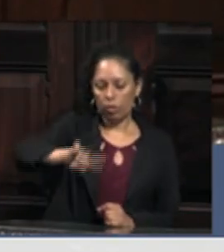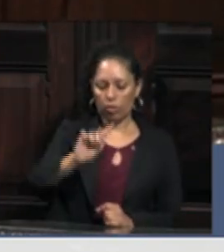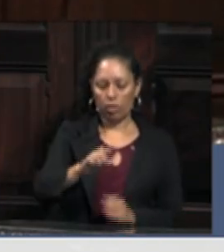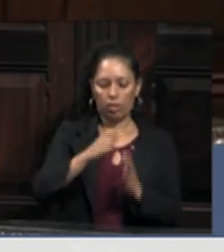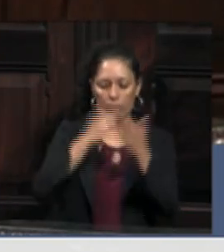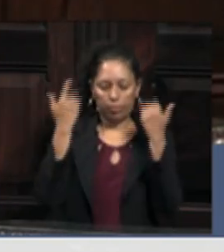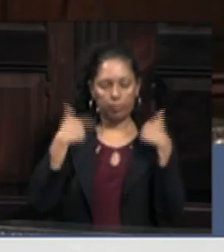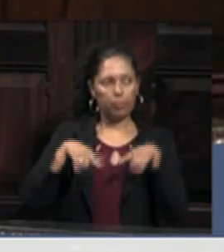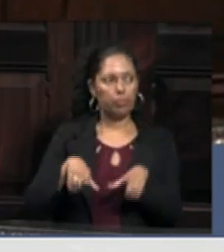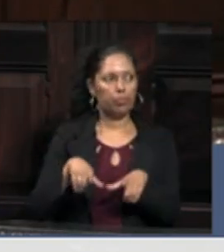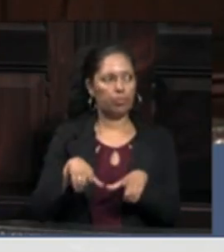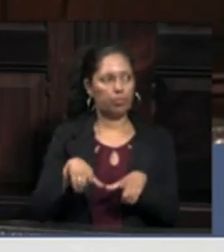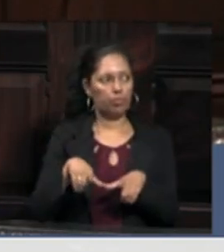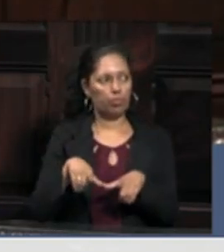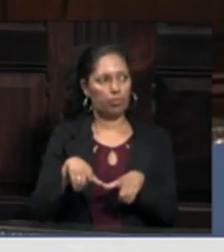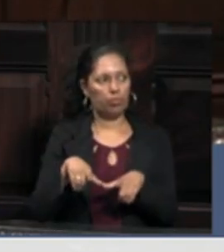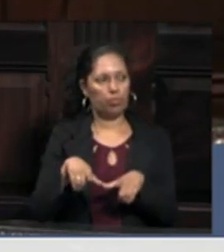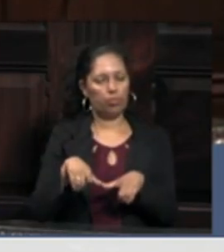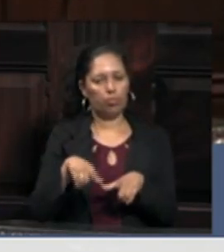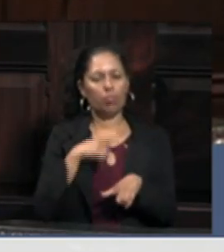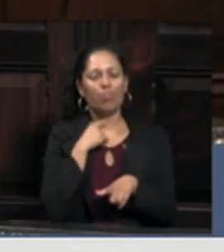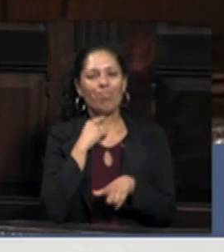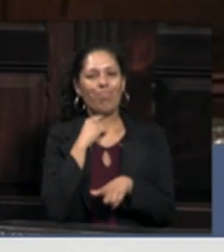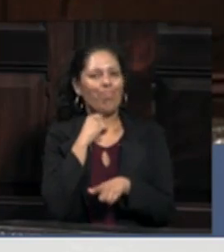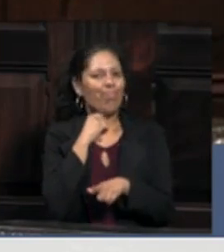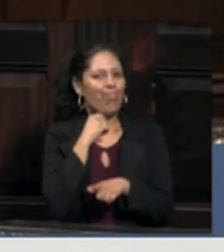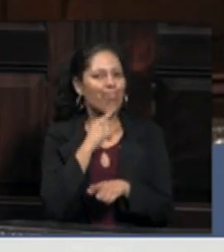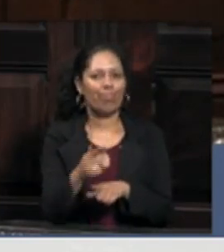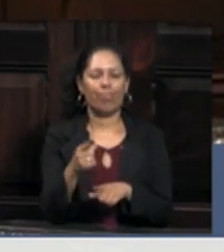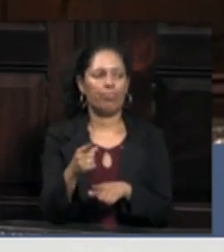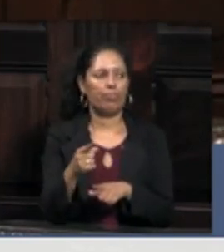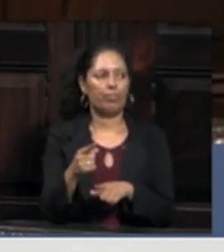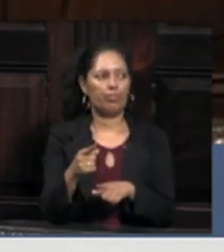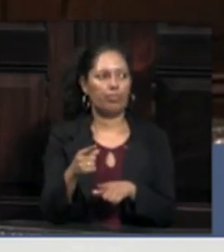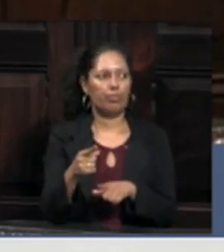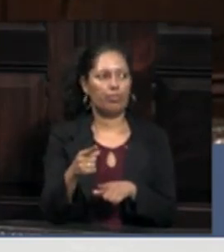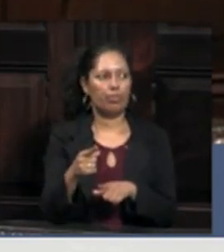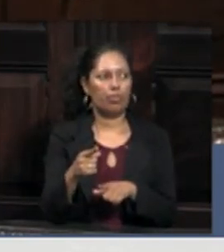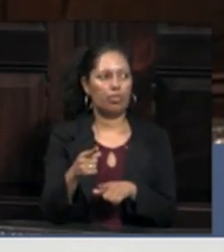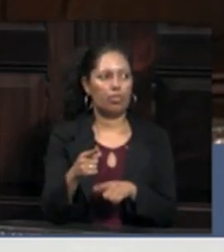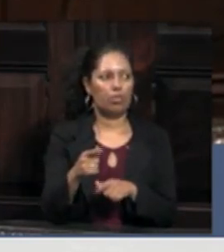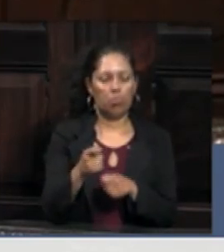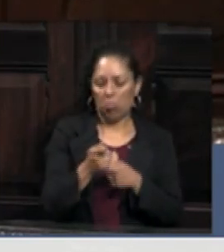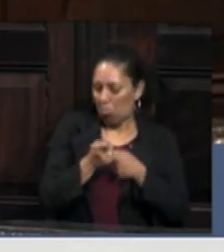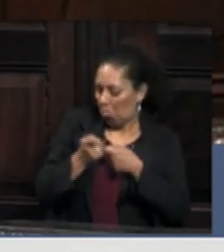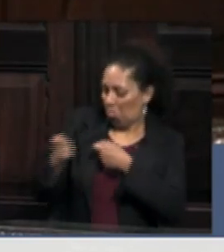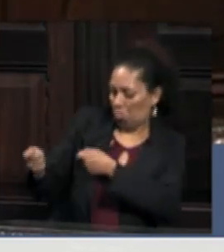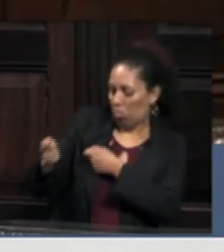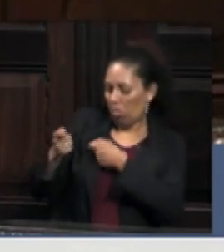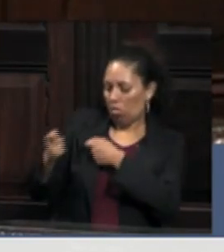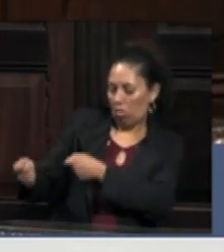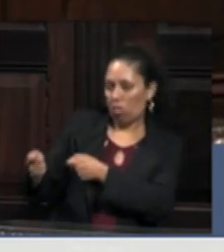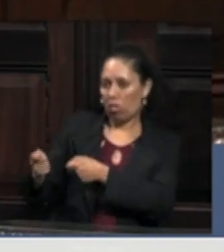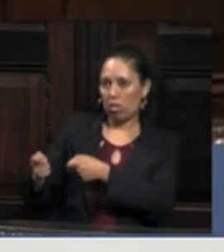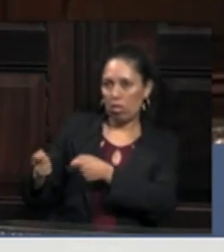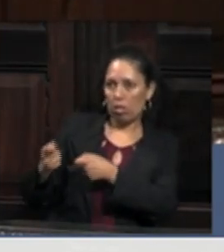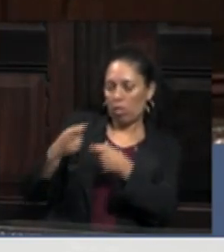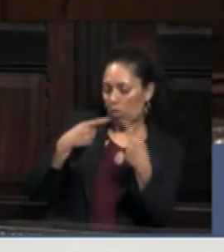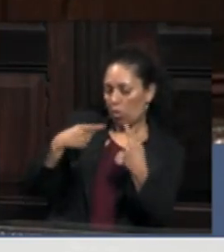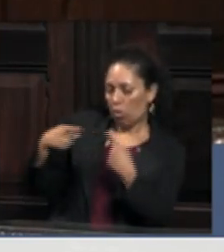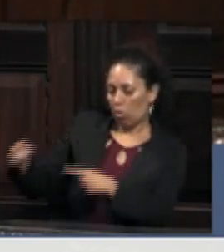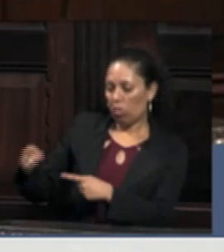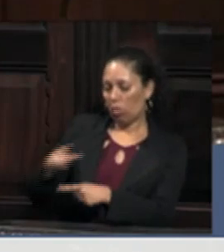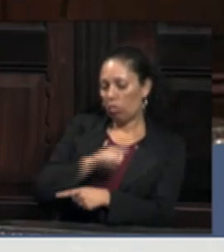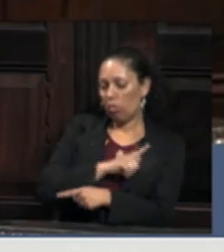Legislativa, fomos incapazes de exigir do governo que fizesse ou de fazermos